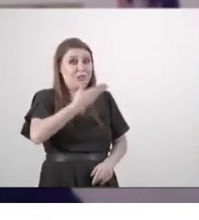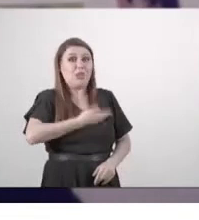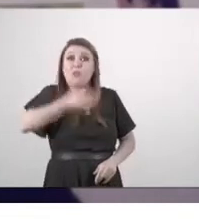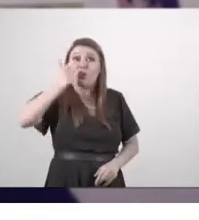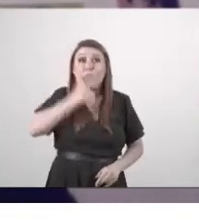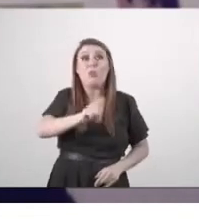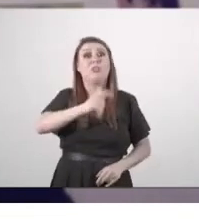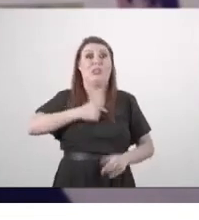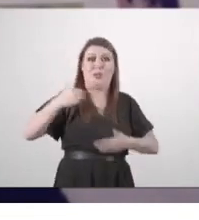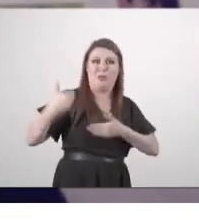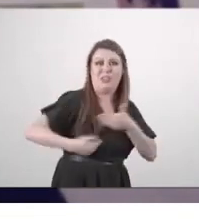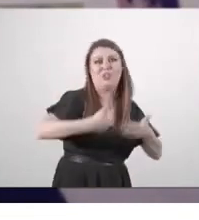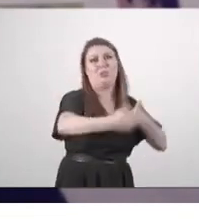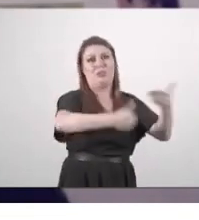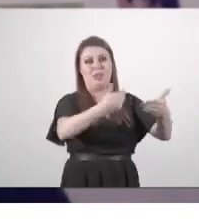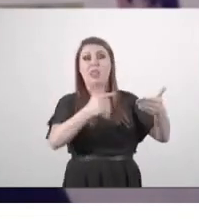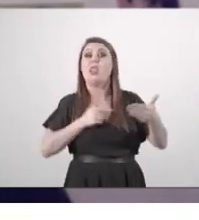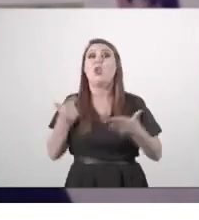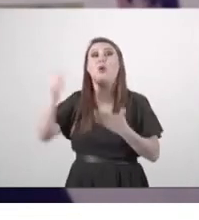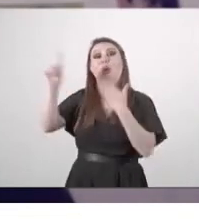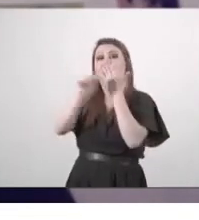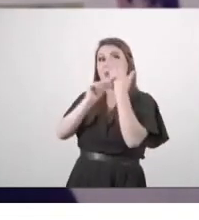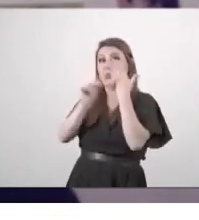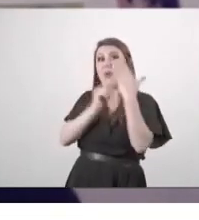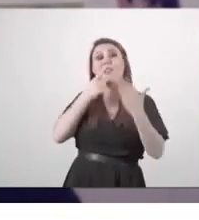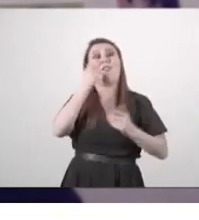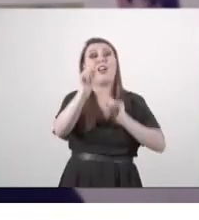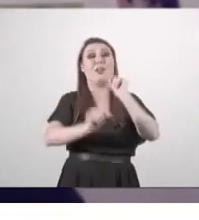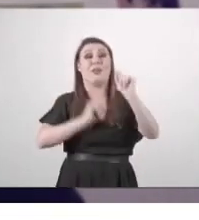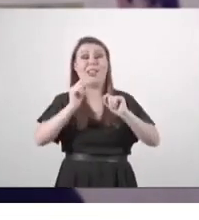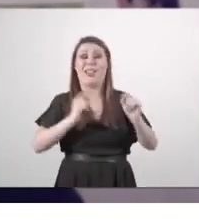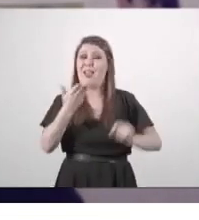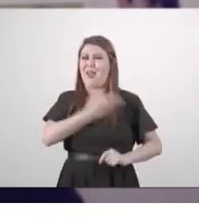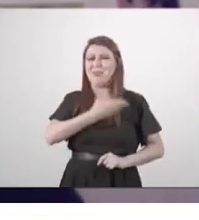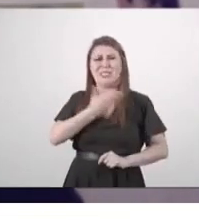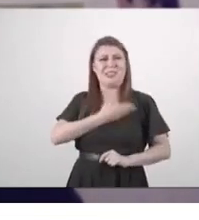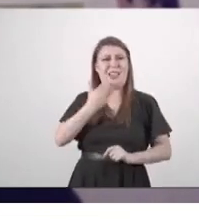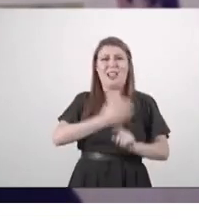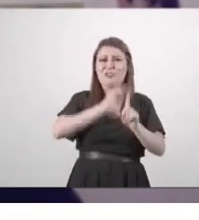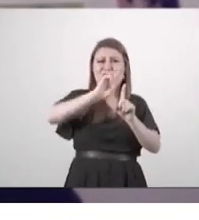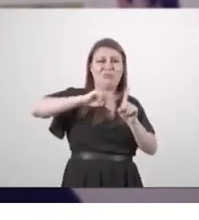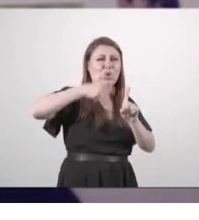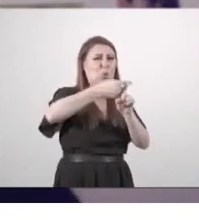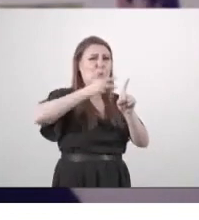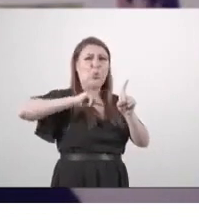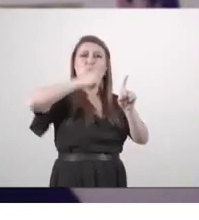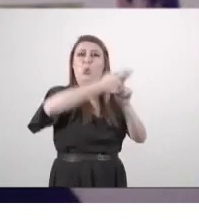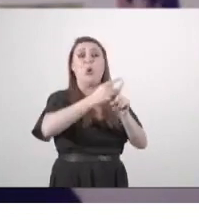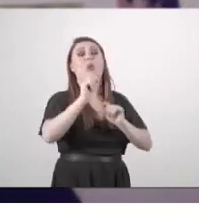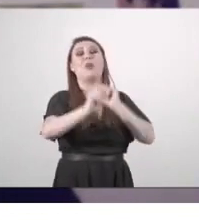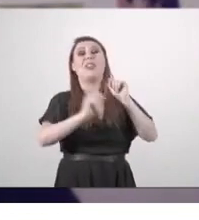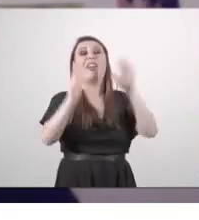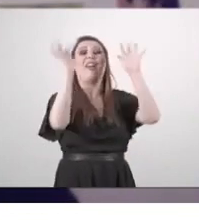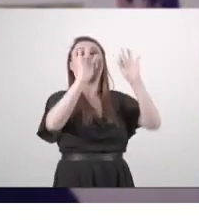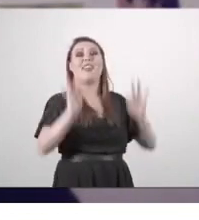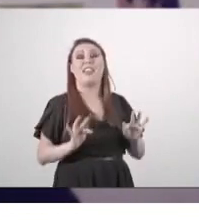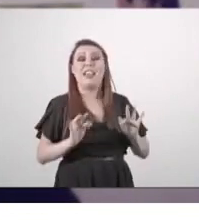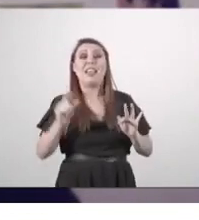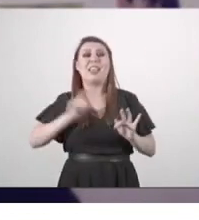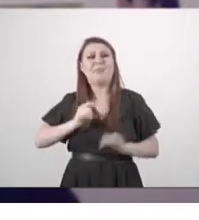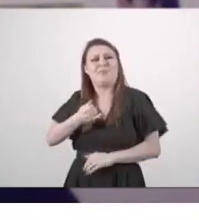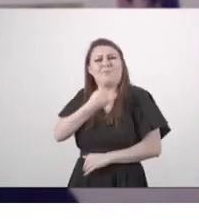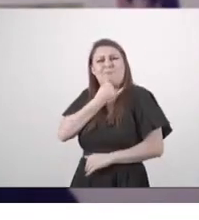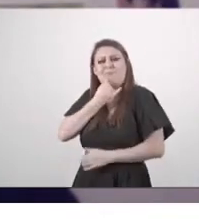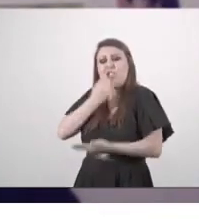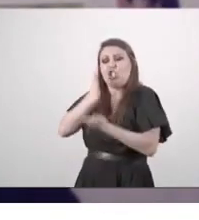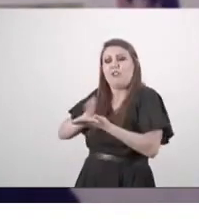processo. Como disse Francis Bacon, a amizade duplica as alegrias e divide as tristezas. E eu fiquei muito feliz